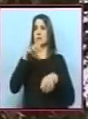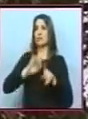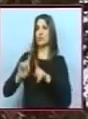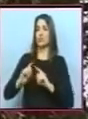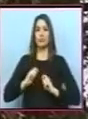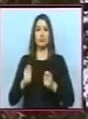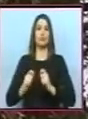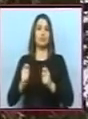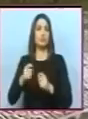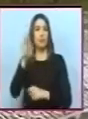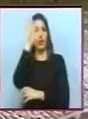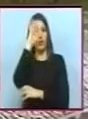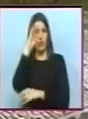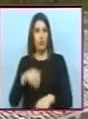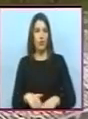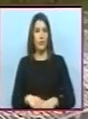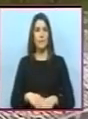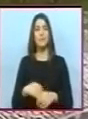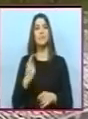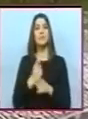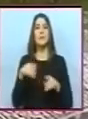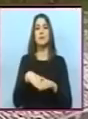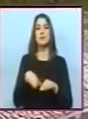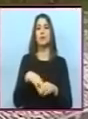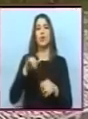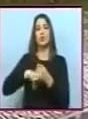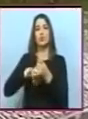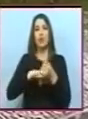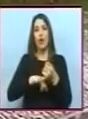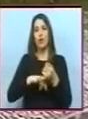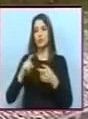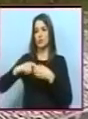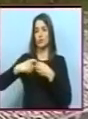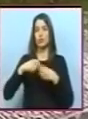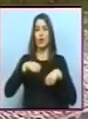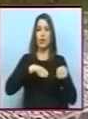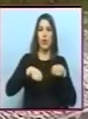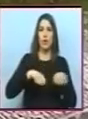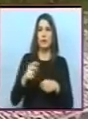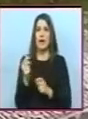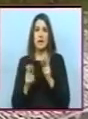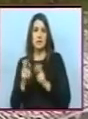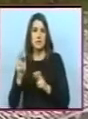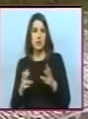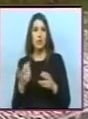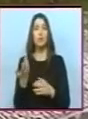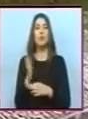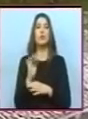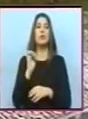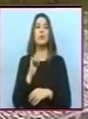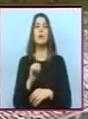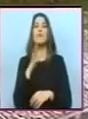géneros. Por um lado, doações de participações sociais, sejam elas ações ou cotas, nomeadamente em caso do que nós chamamos